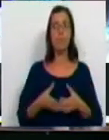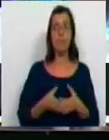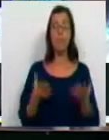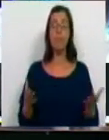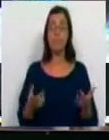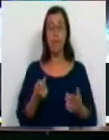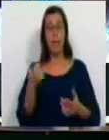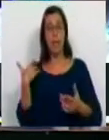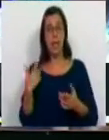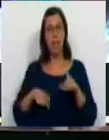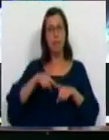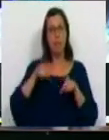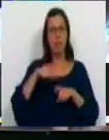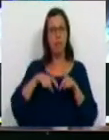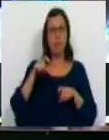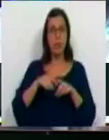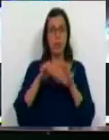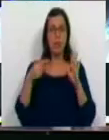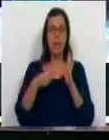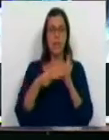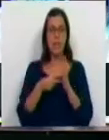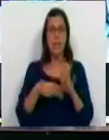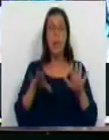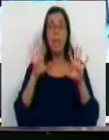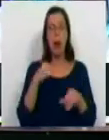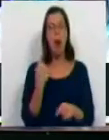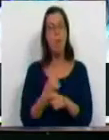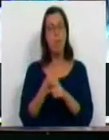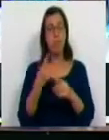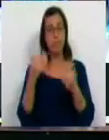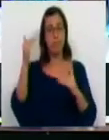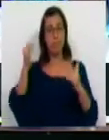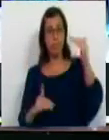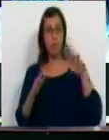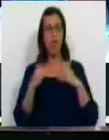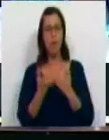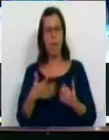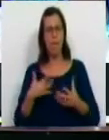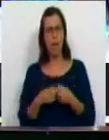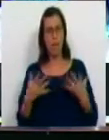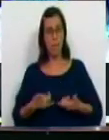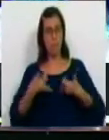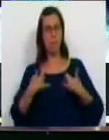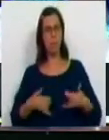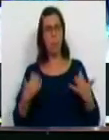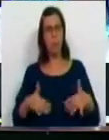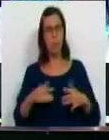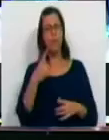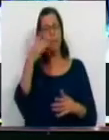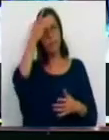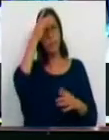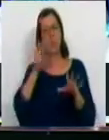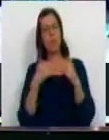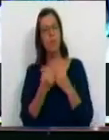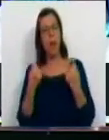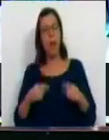só pela recente vaga de refugiados de países como a Síria, mas também porque as desigualdades sociais são cada vez mais gritantes. Há uma consciência